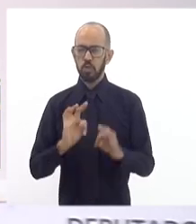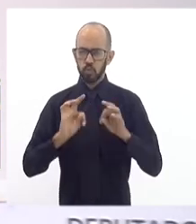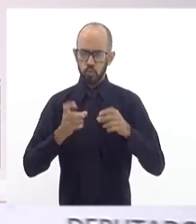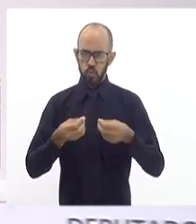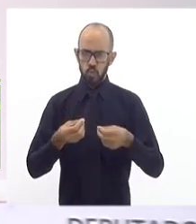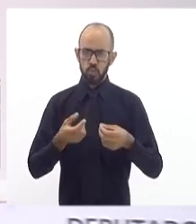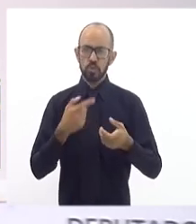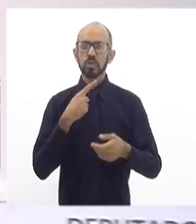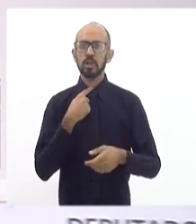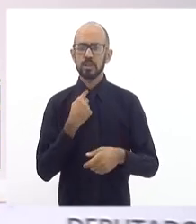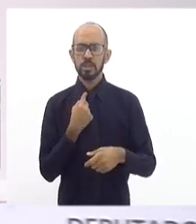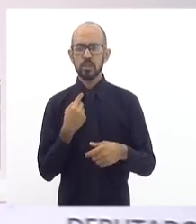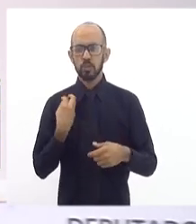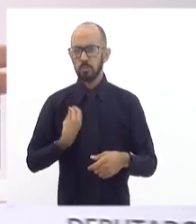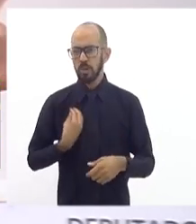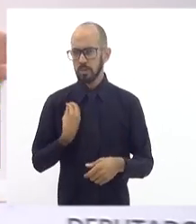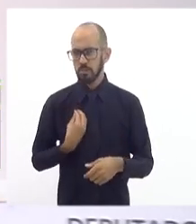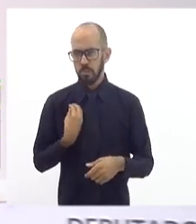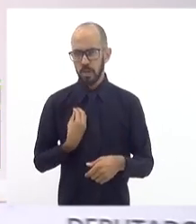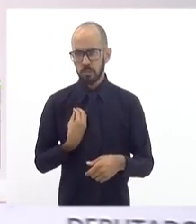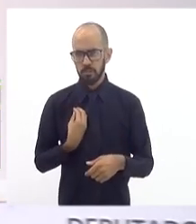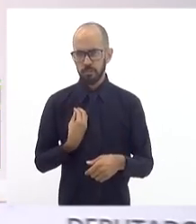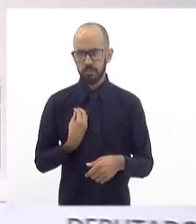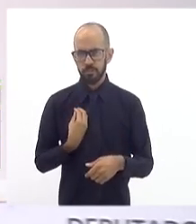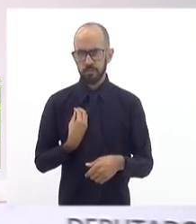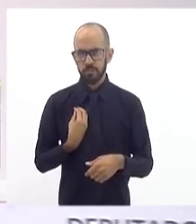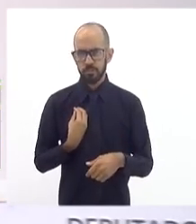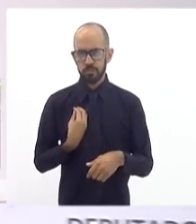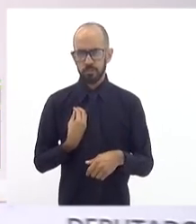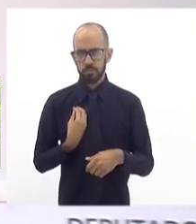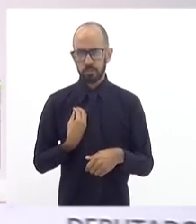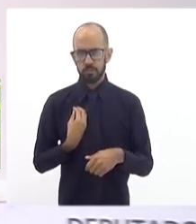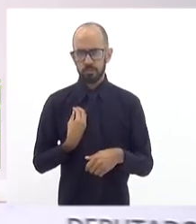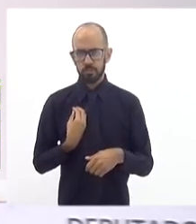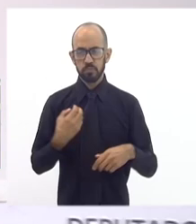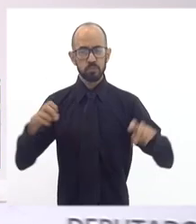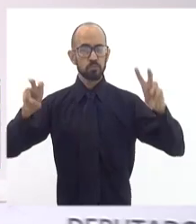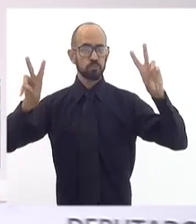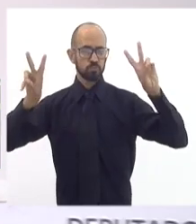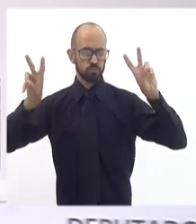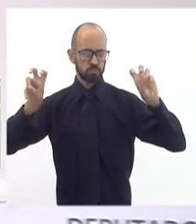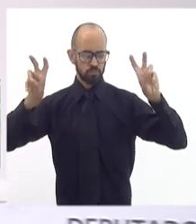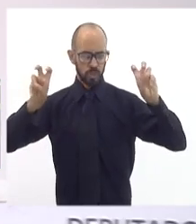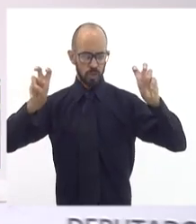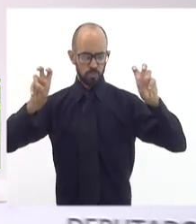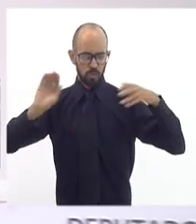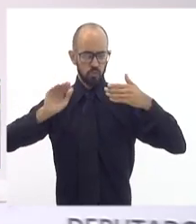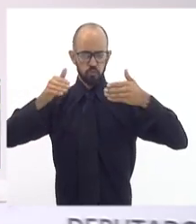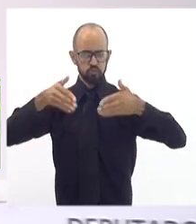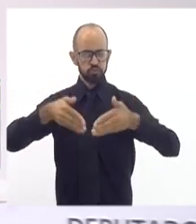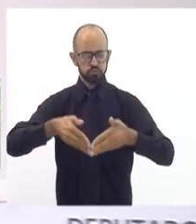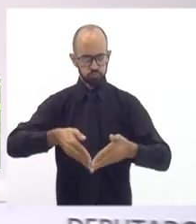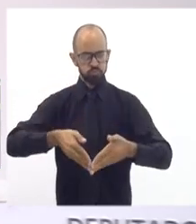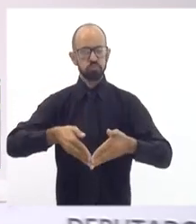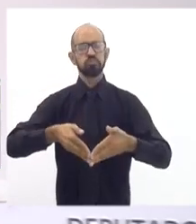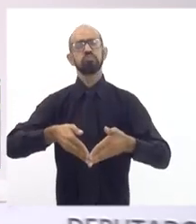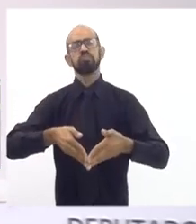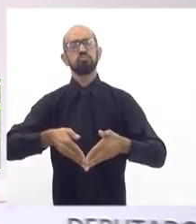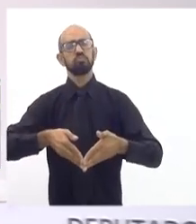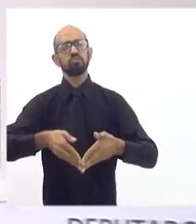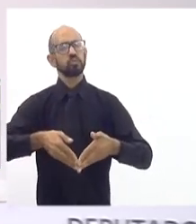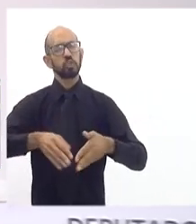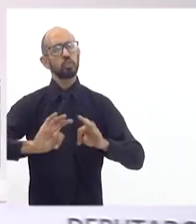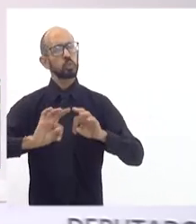aqueles que desejam participar e sobre o tema todas as contradições existentes